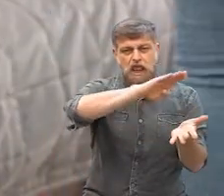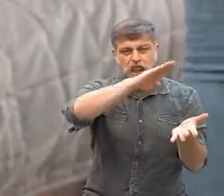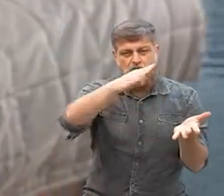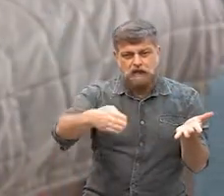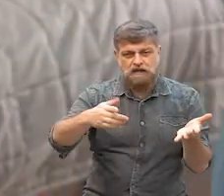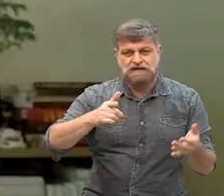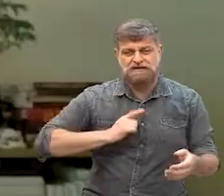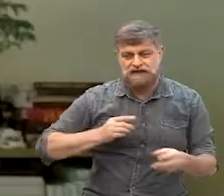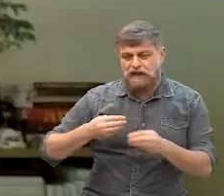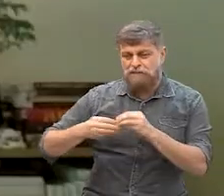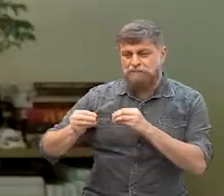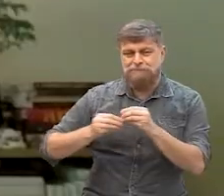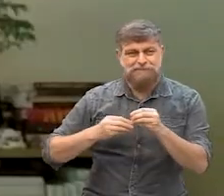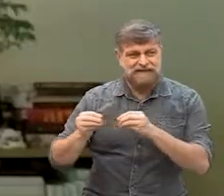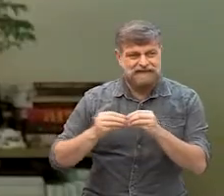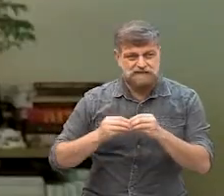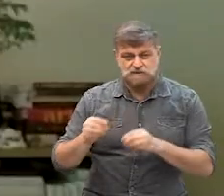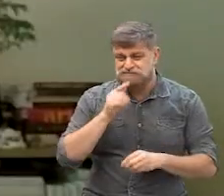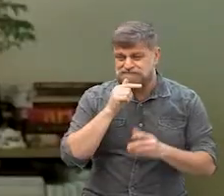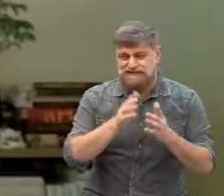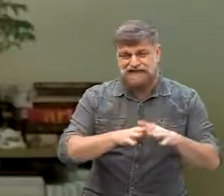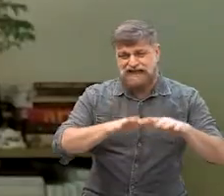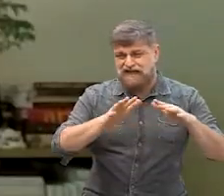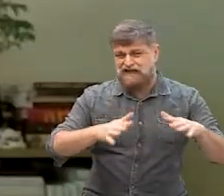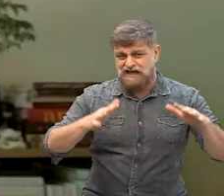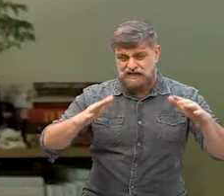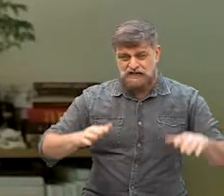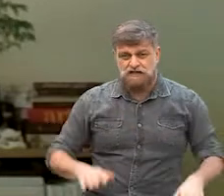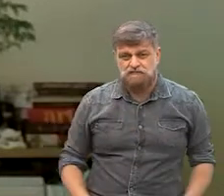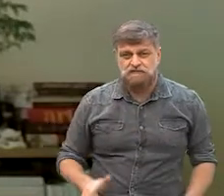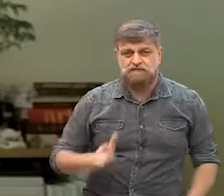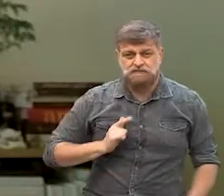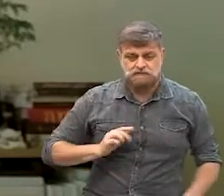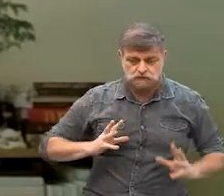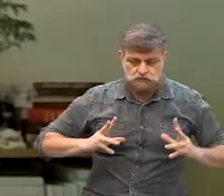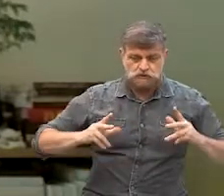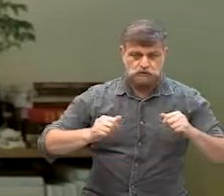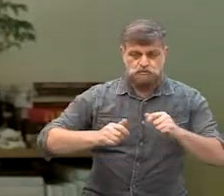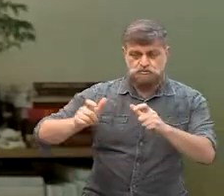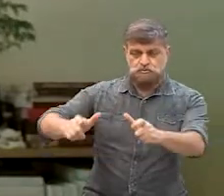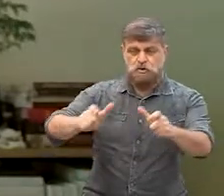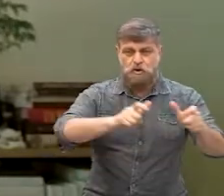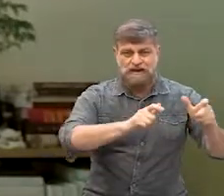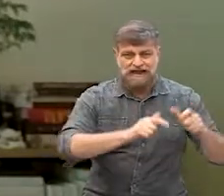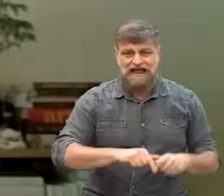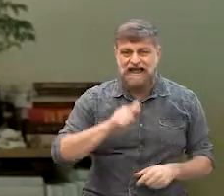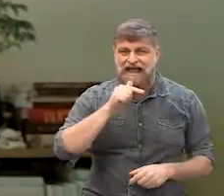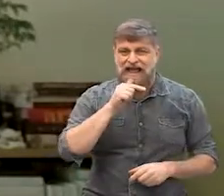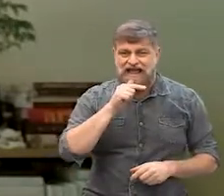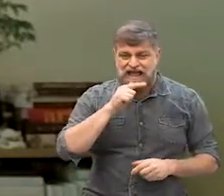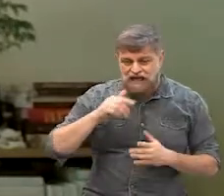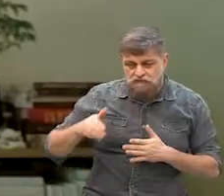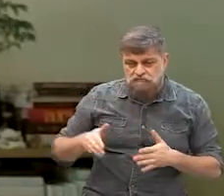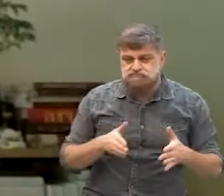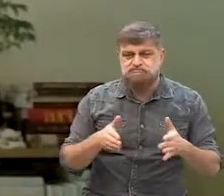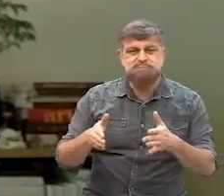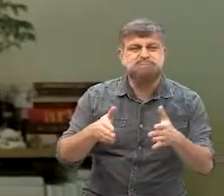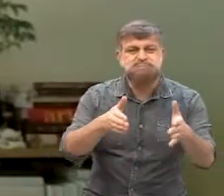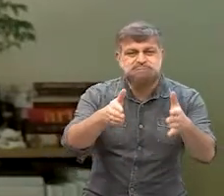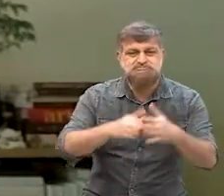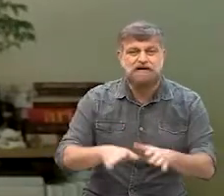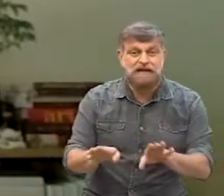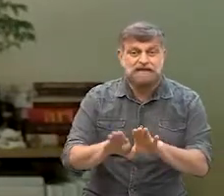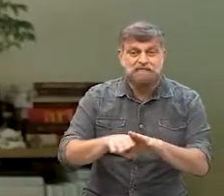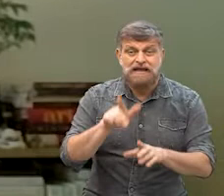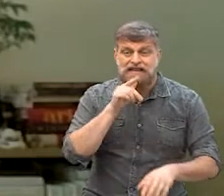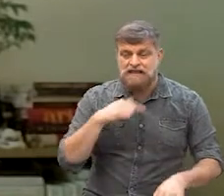do microplástico nas águas, né, não só no oceano, como inclusive nas águas servidas e na água potável.